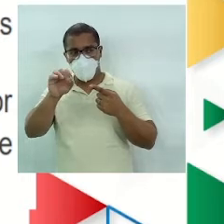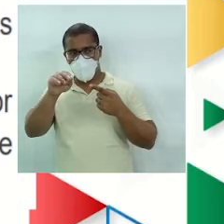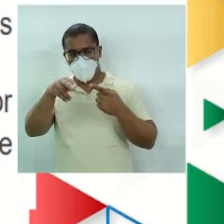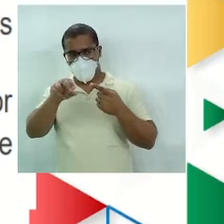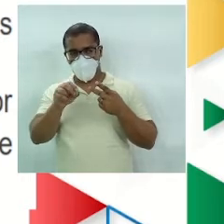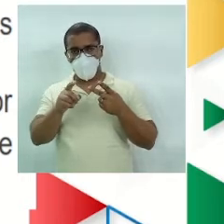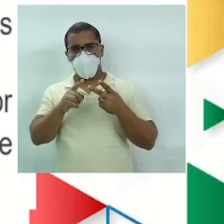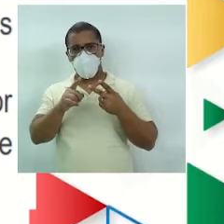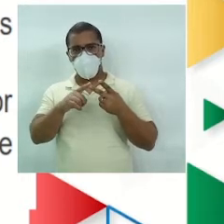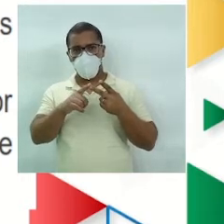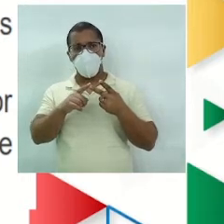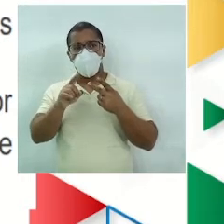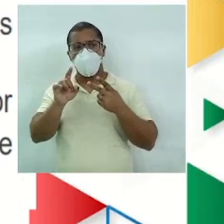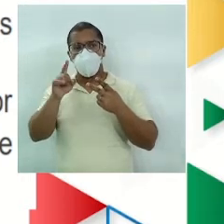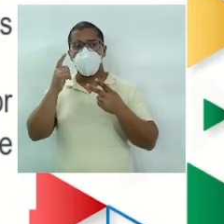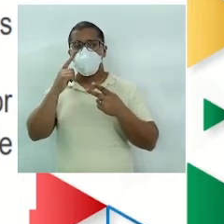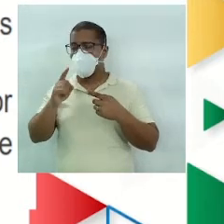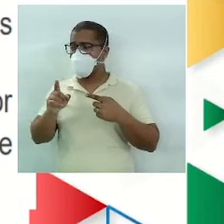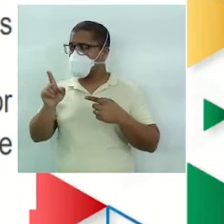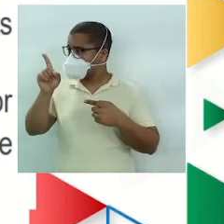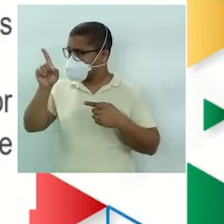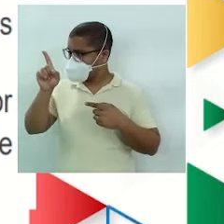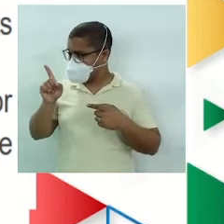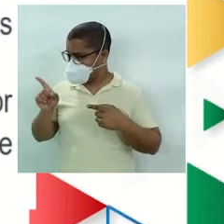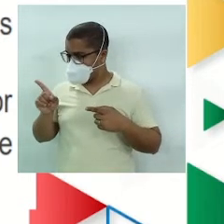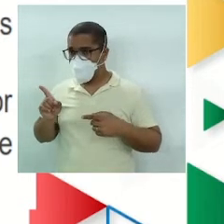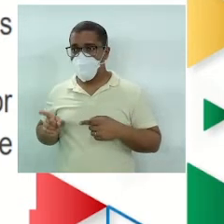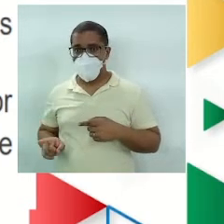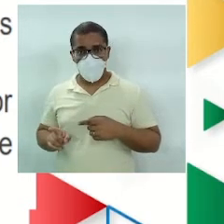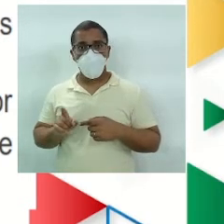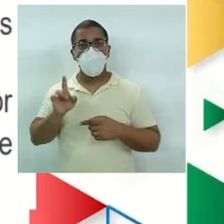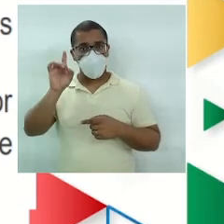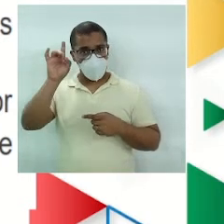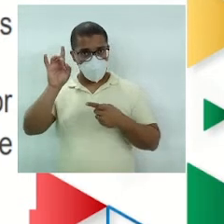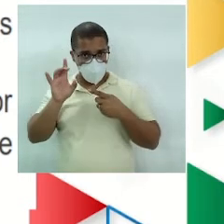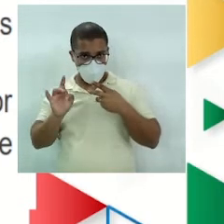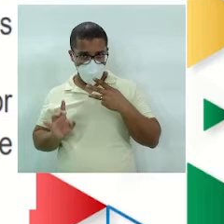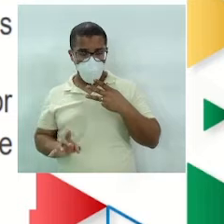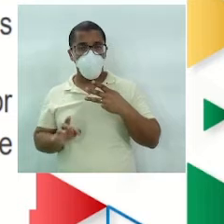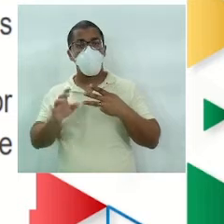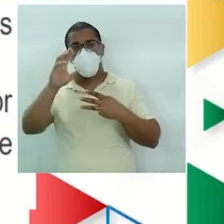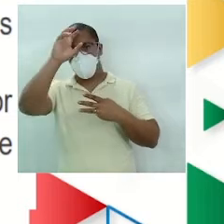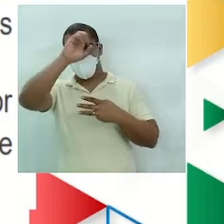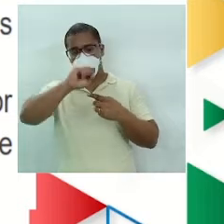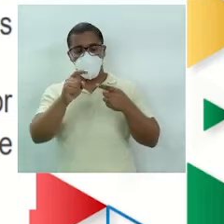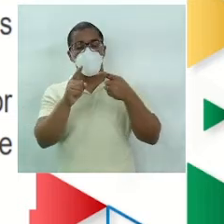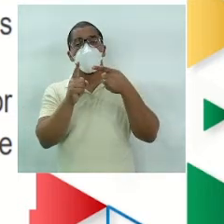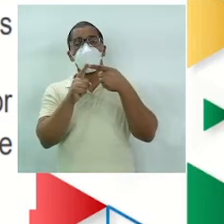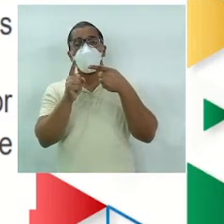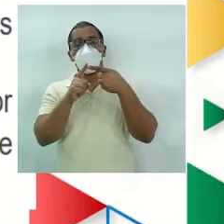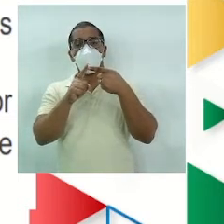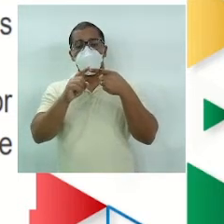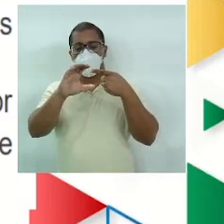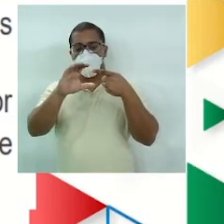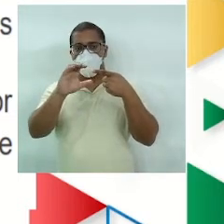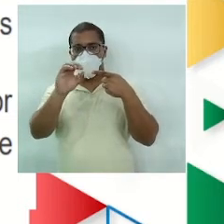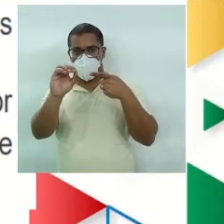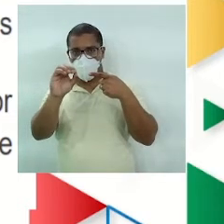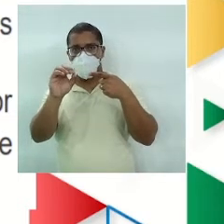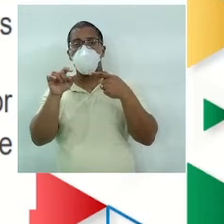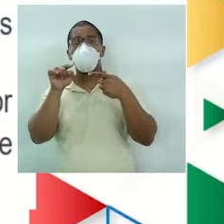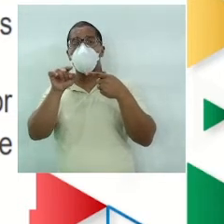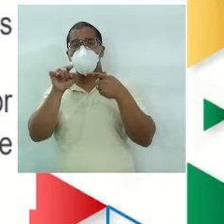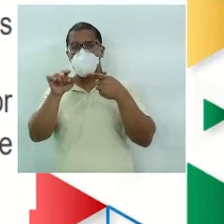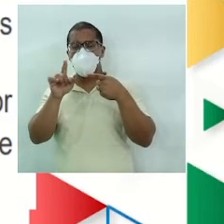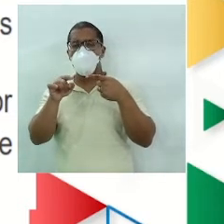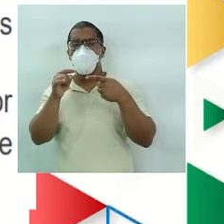e os clorofluorocarbonos, tá certo? Particularmente, vamos ver um por um. O monóxido de carbono, o CO, é o